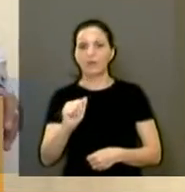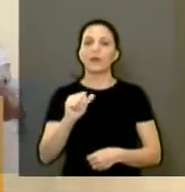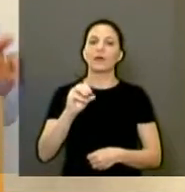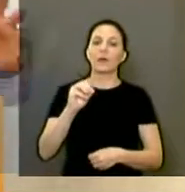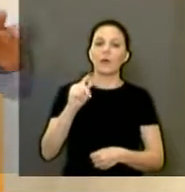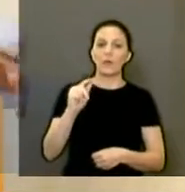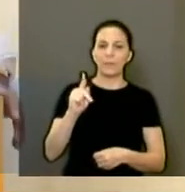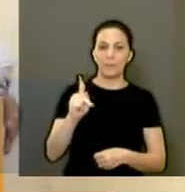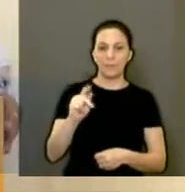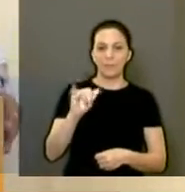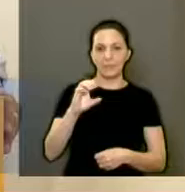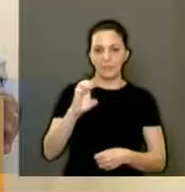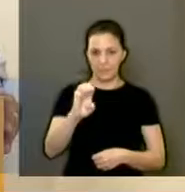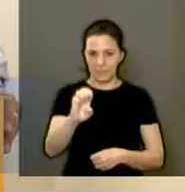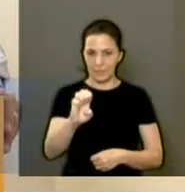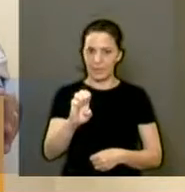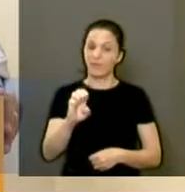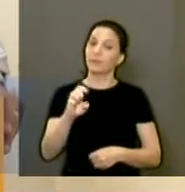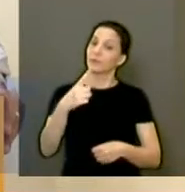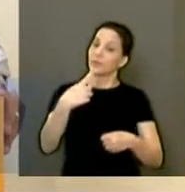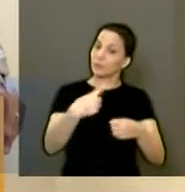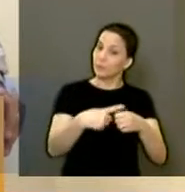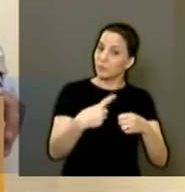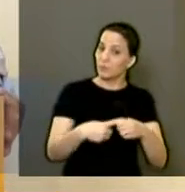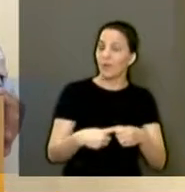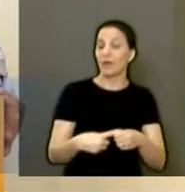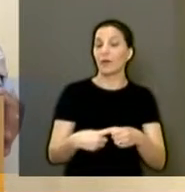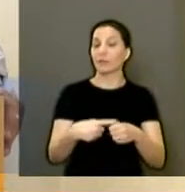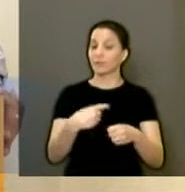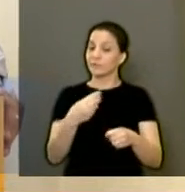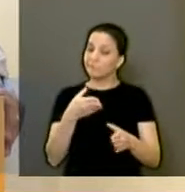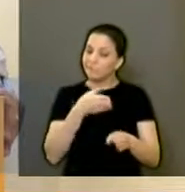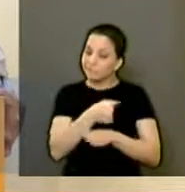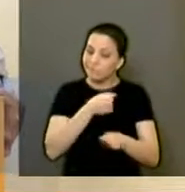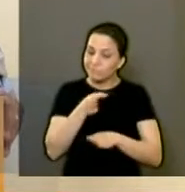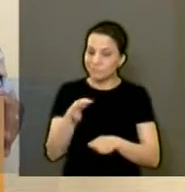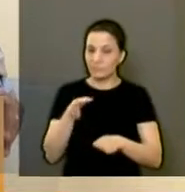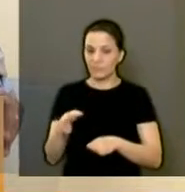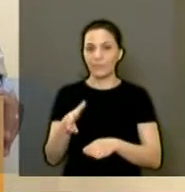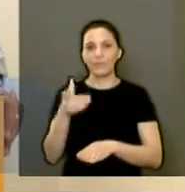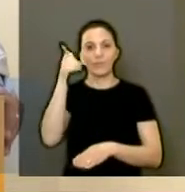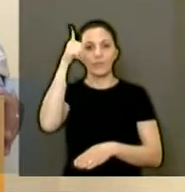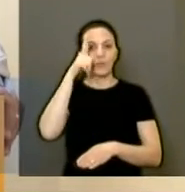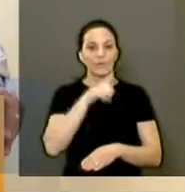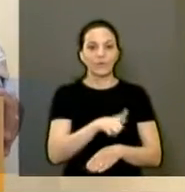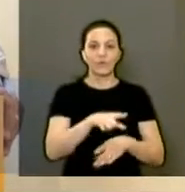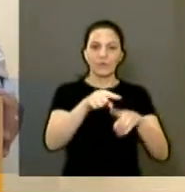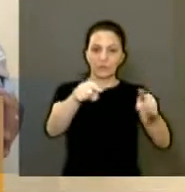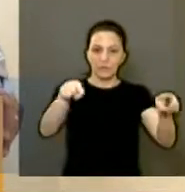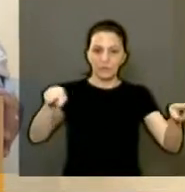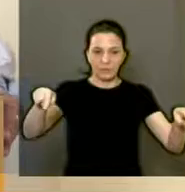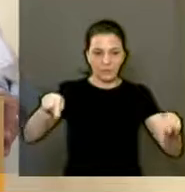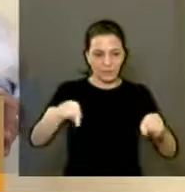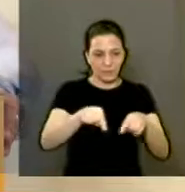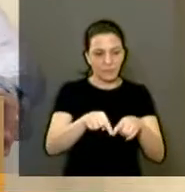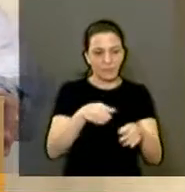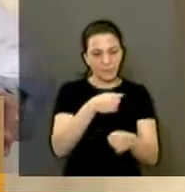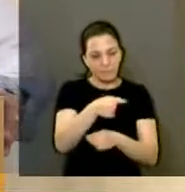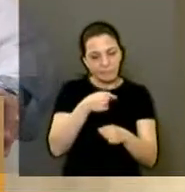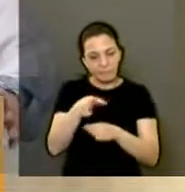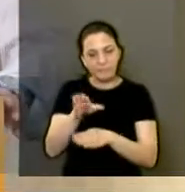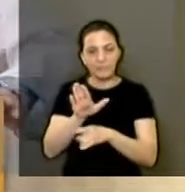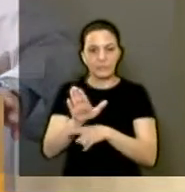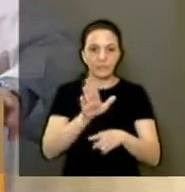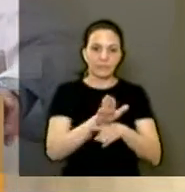mas está aqui estamos nos bairros da cidade conseguir fazer o gabinete itinerante e falei no